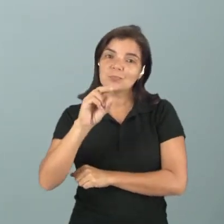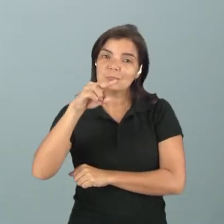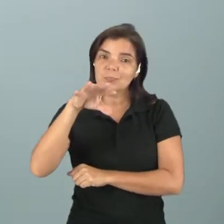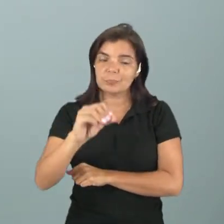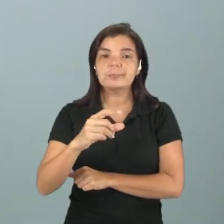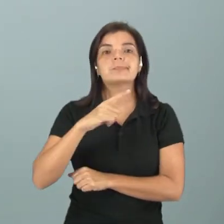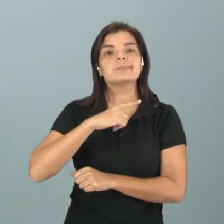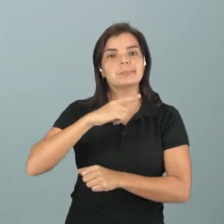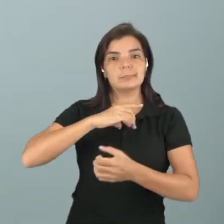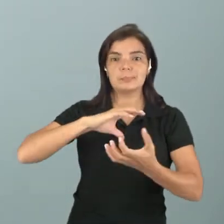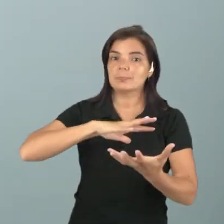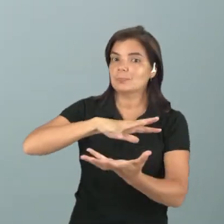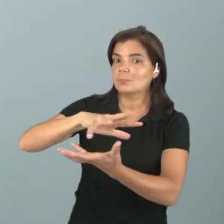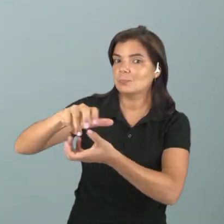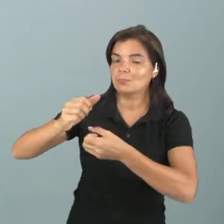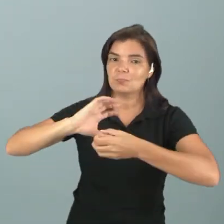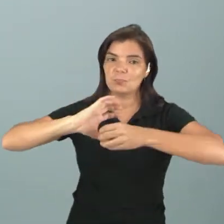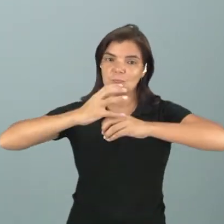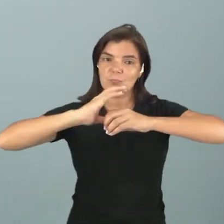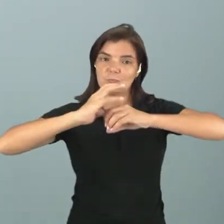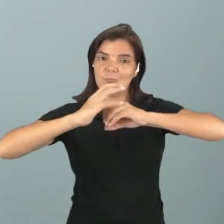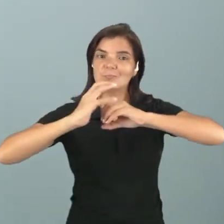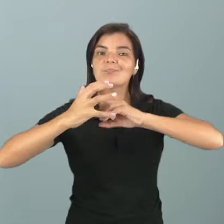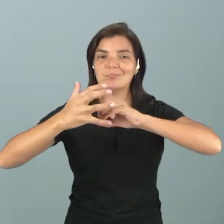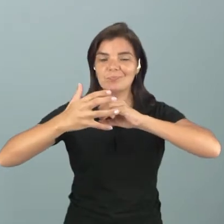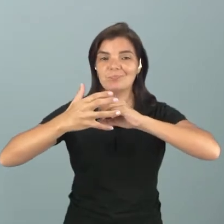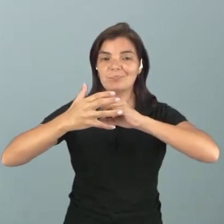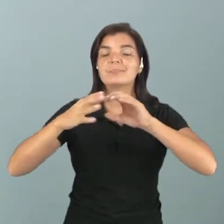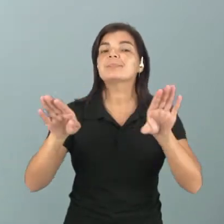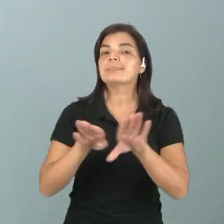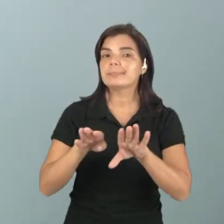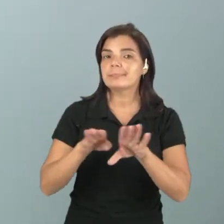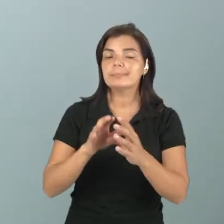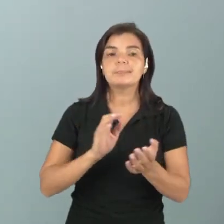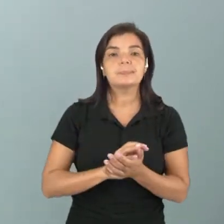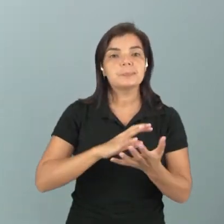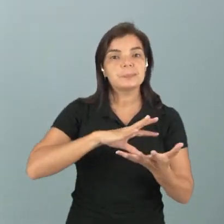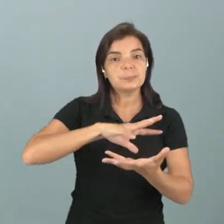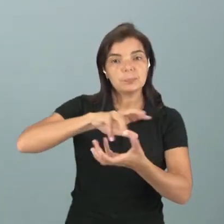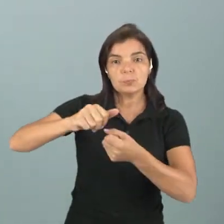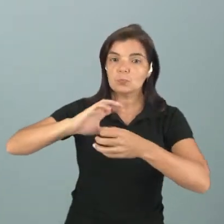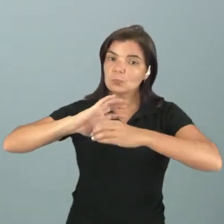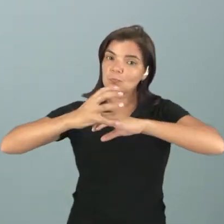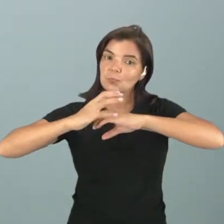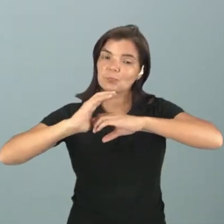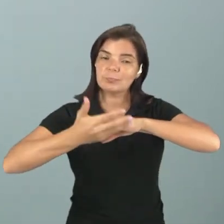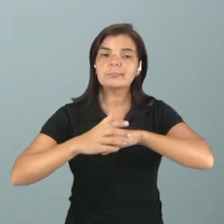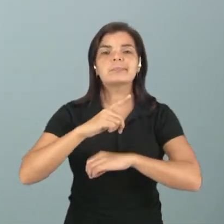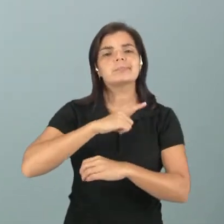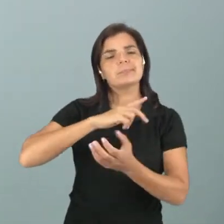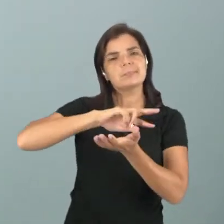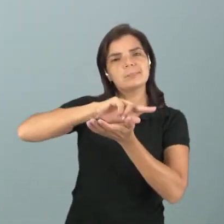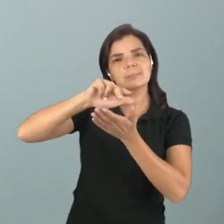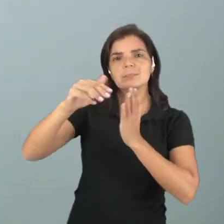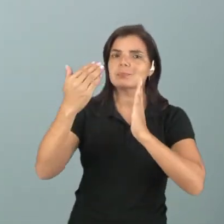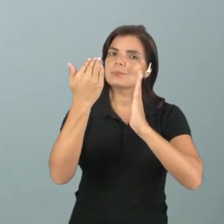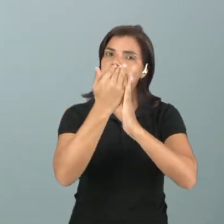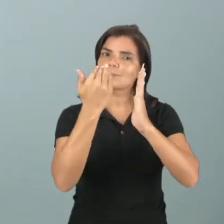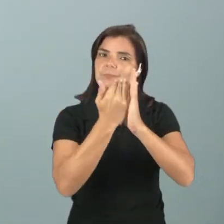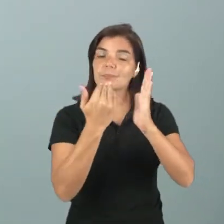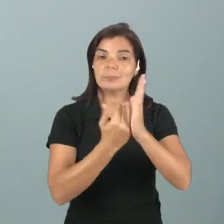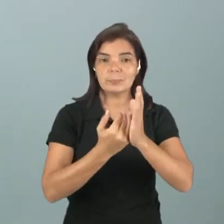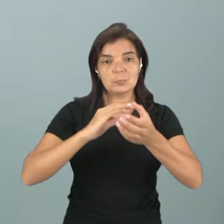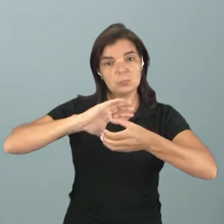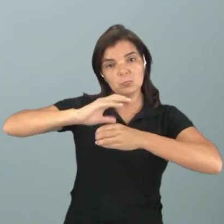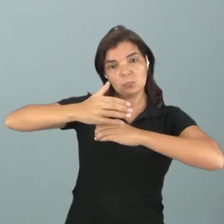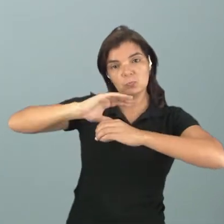tem a atmosfera, que é a camada de ar envolvendo o nosso planeta. E nessa camada de ar envolvendo o nosso planeta, a gente vai ter várias camadas. E lá